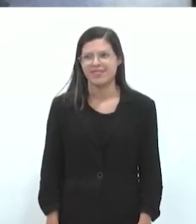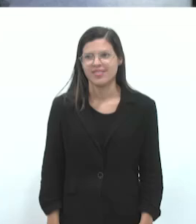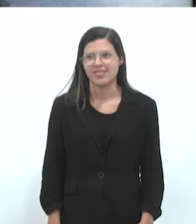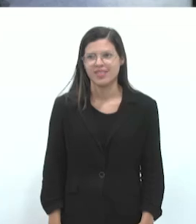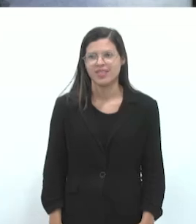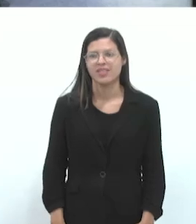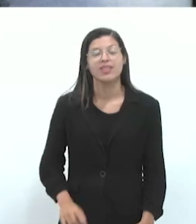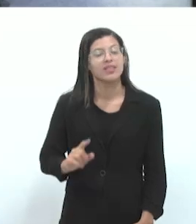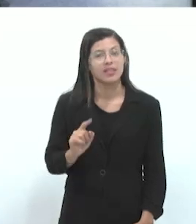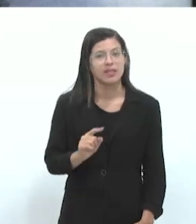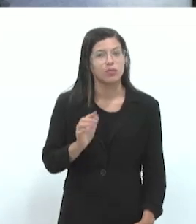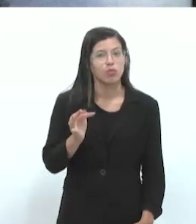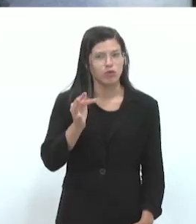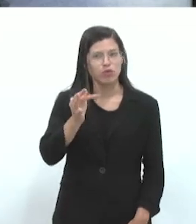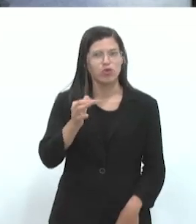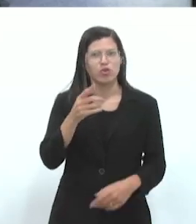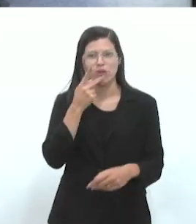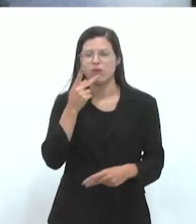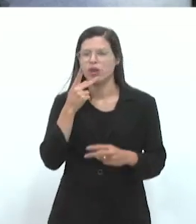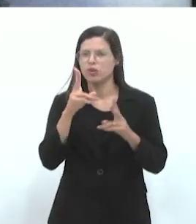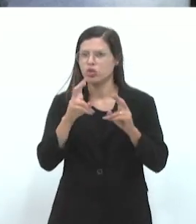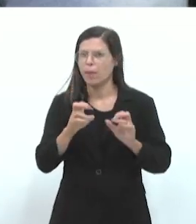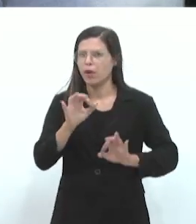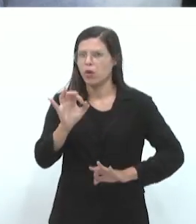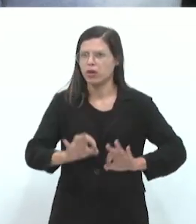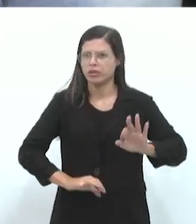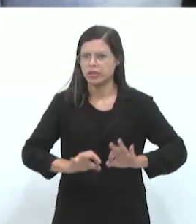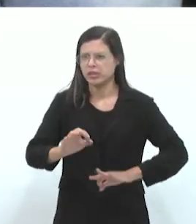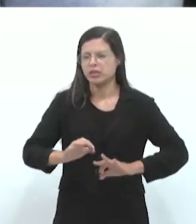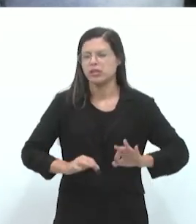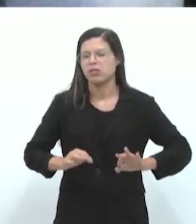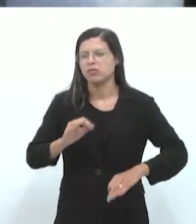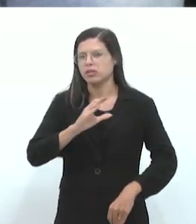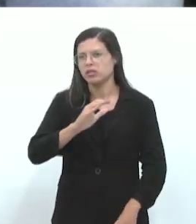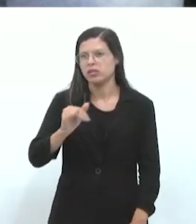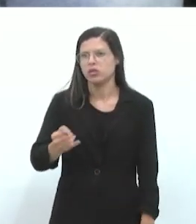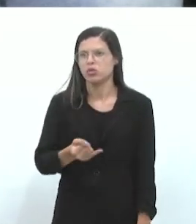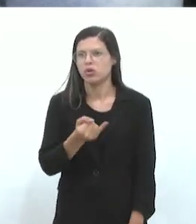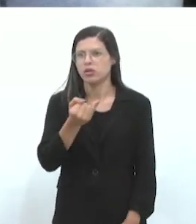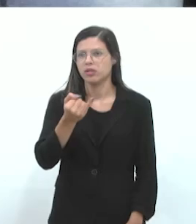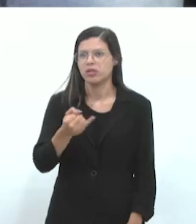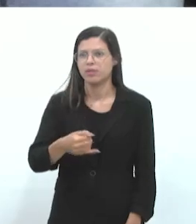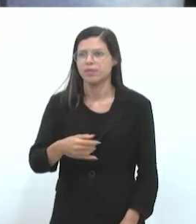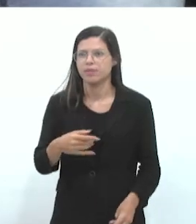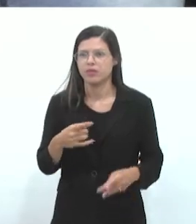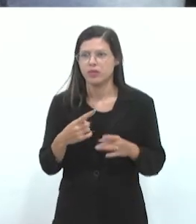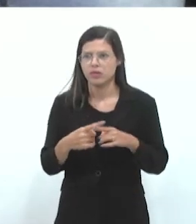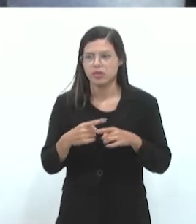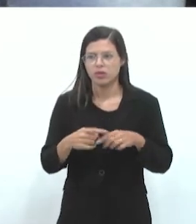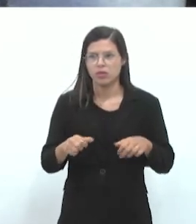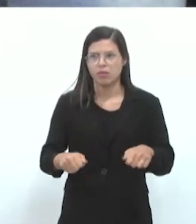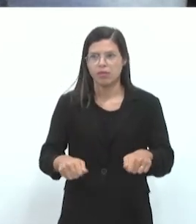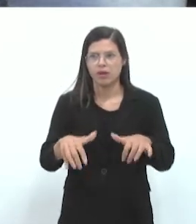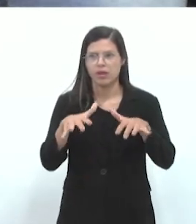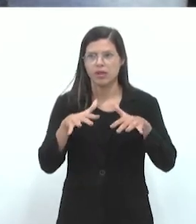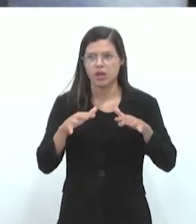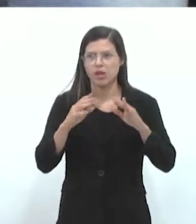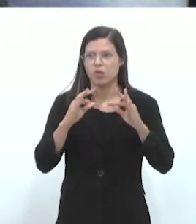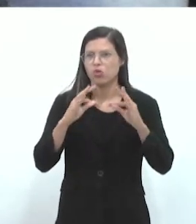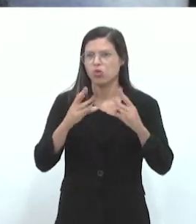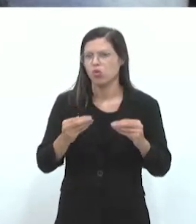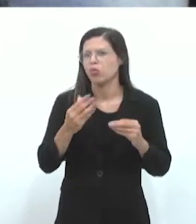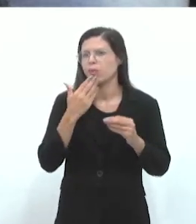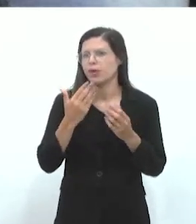uma questão de ordem à CCJ. Porque quando eu estou em plenário, vem todo mundo pedir